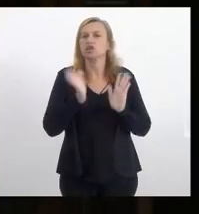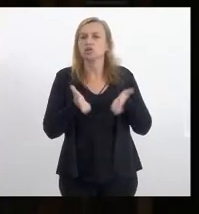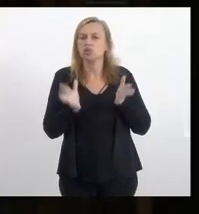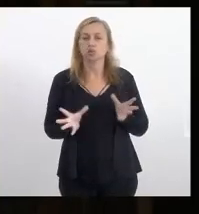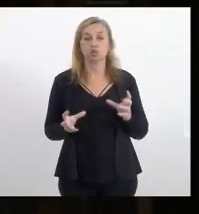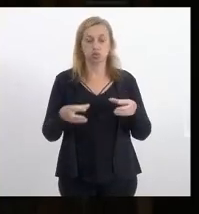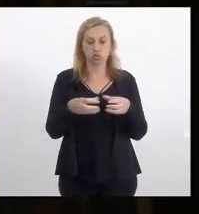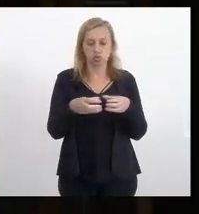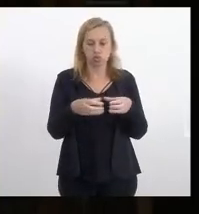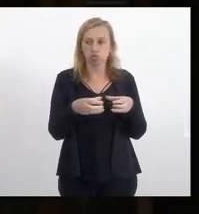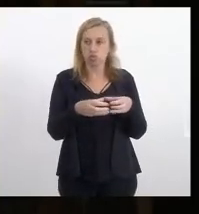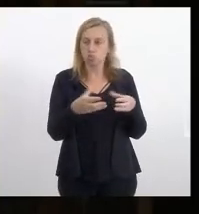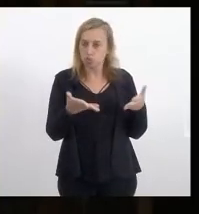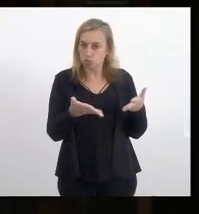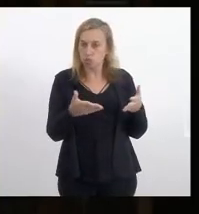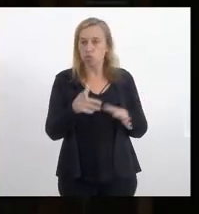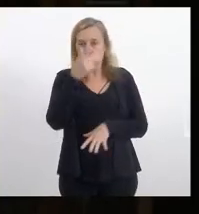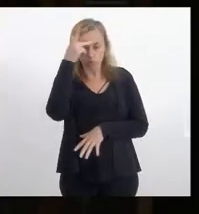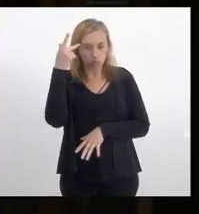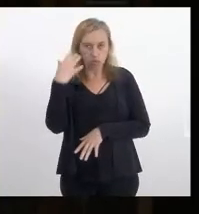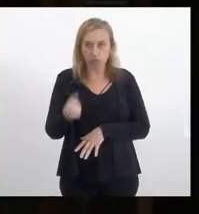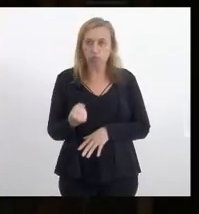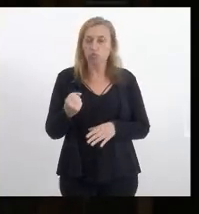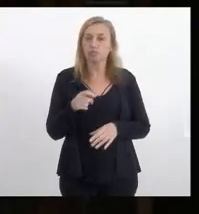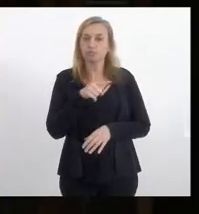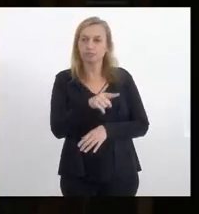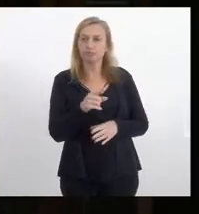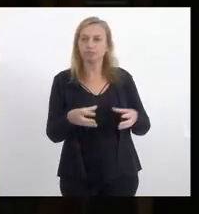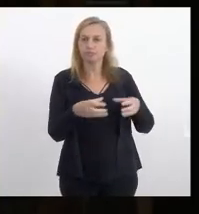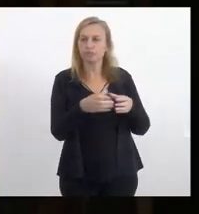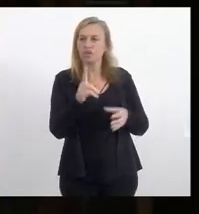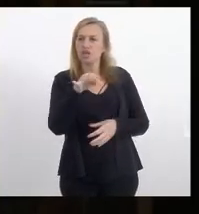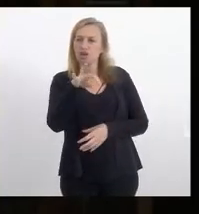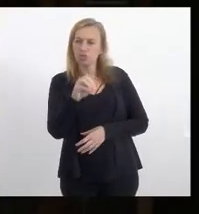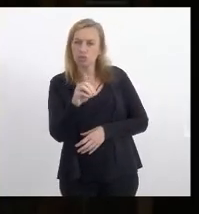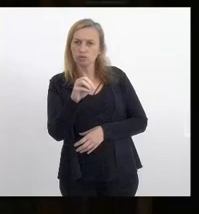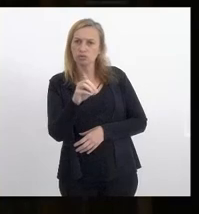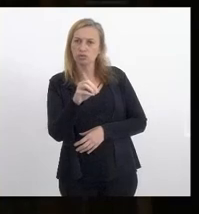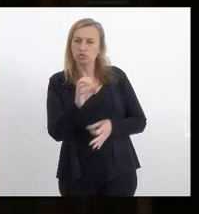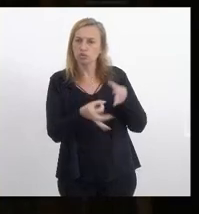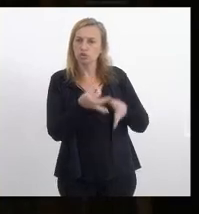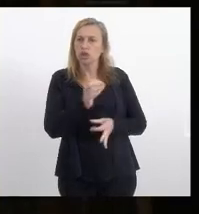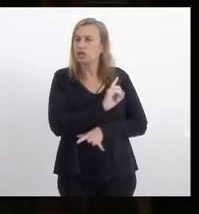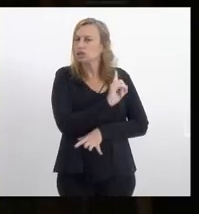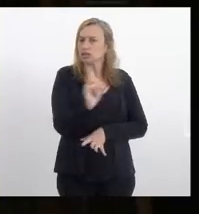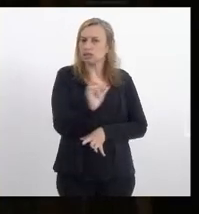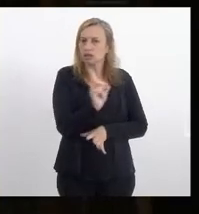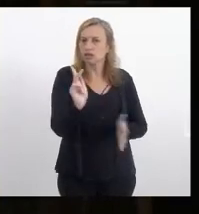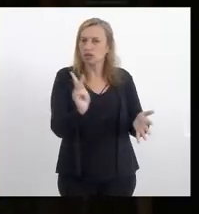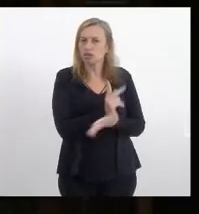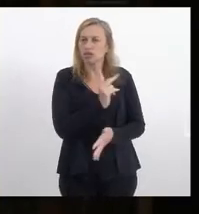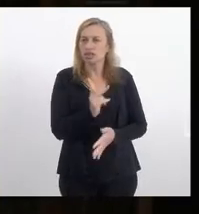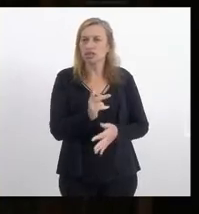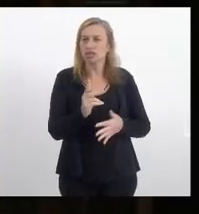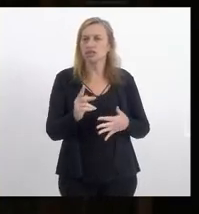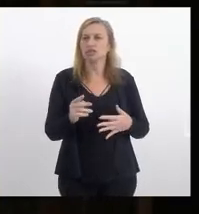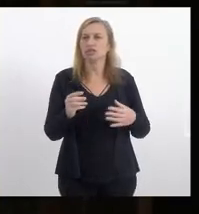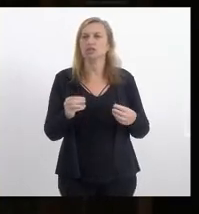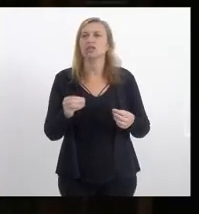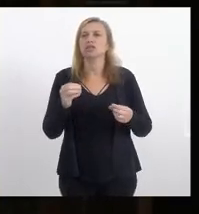hoje com esse grupo considerável de pensionistas elas estão no Limbo jurídico coisa que não ocorre nas Forças